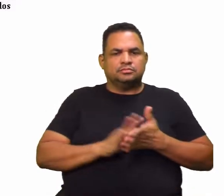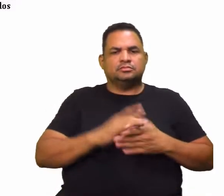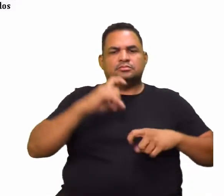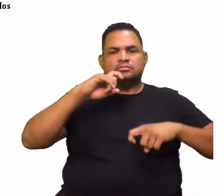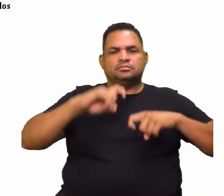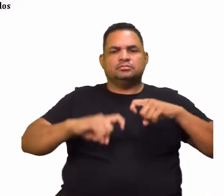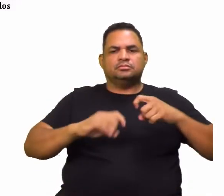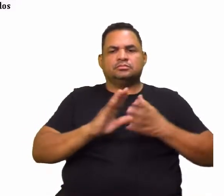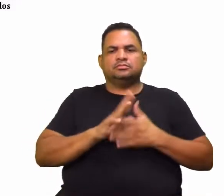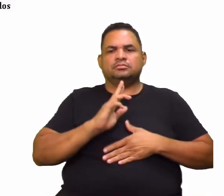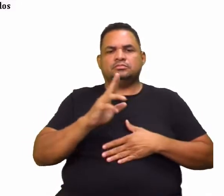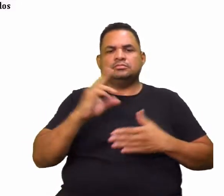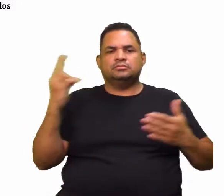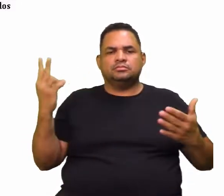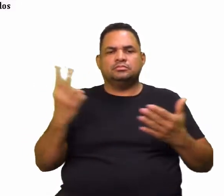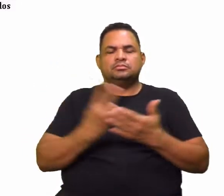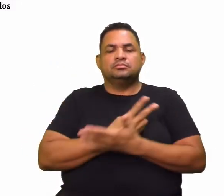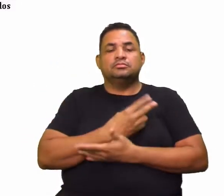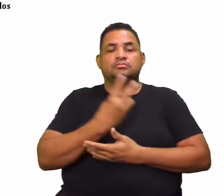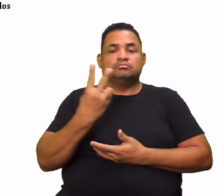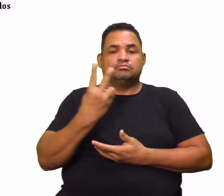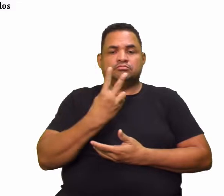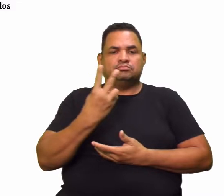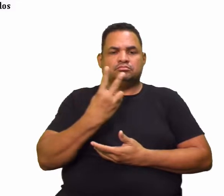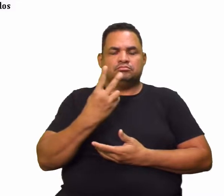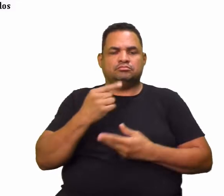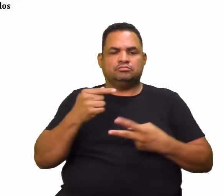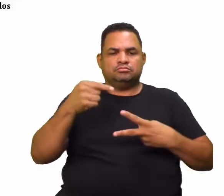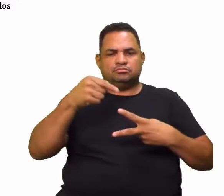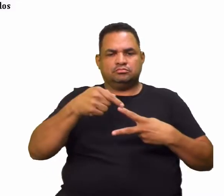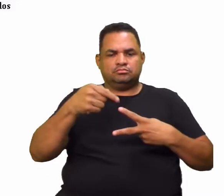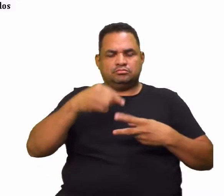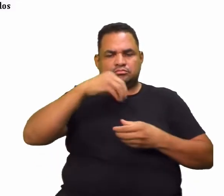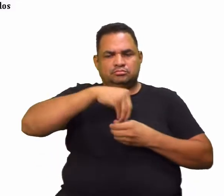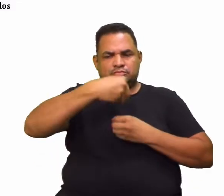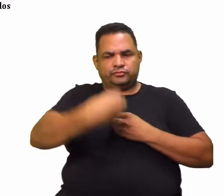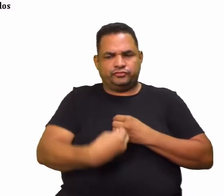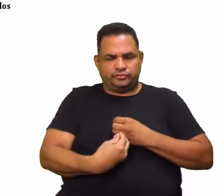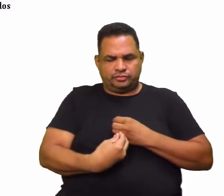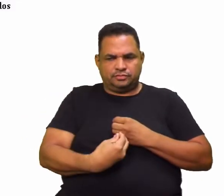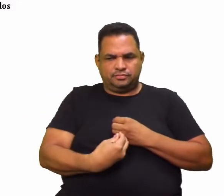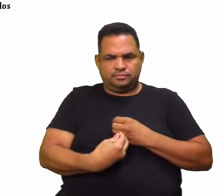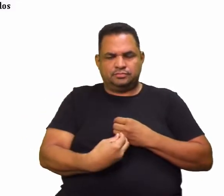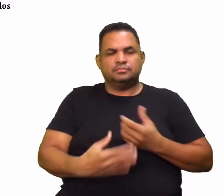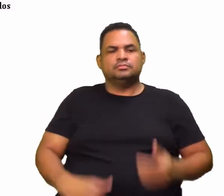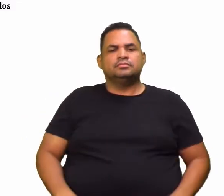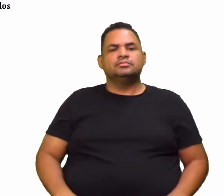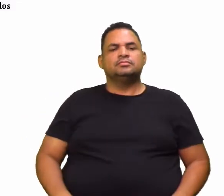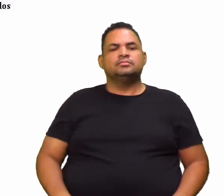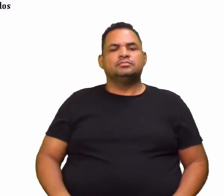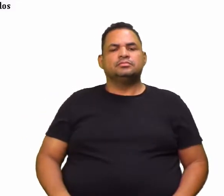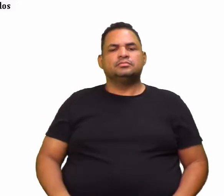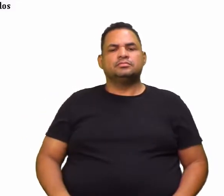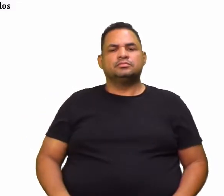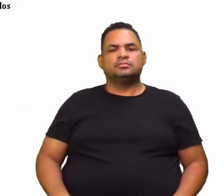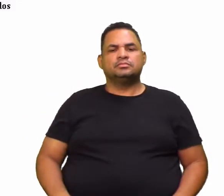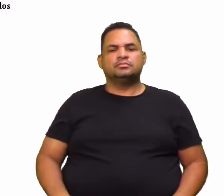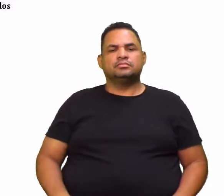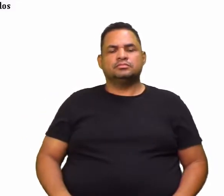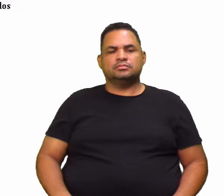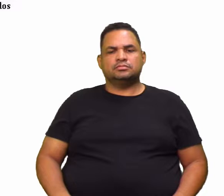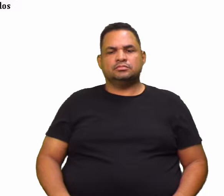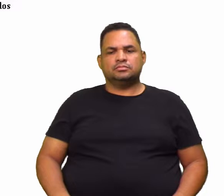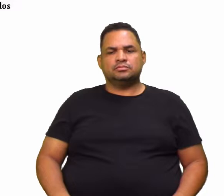sexuada, esse processo pode ocorrer de forma externa. Aí a gente tem aqui, no exemplo,